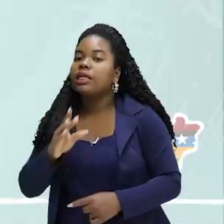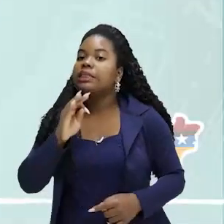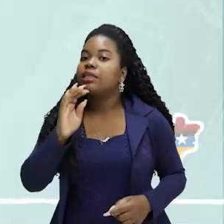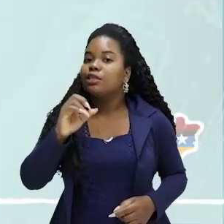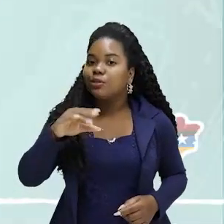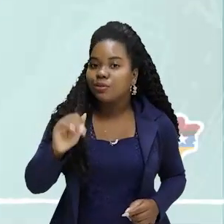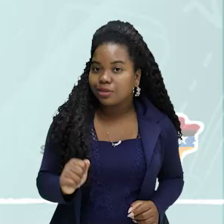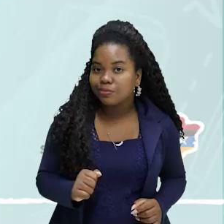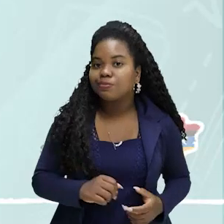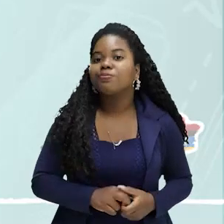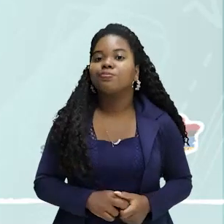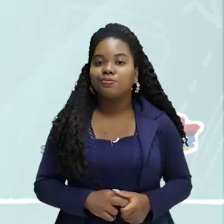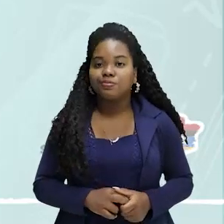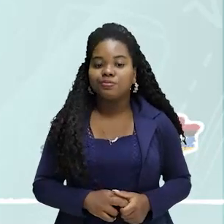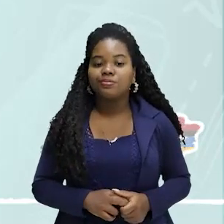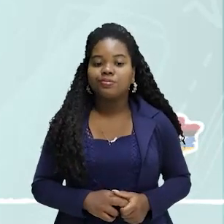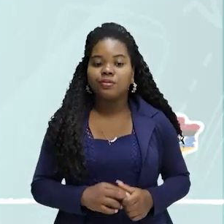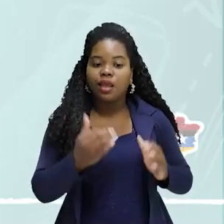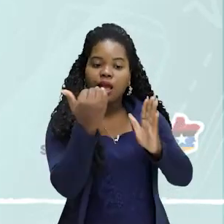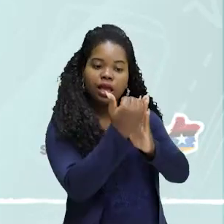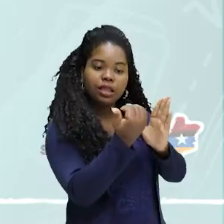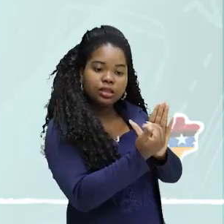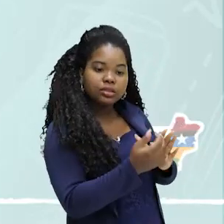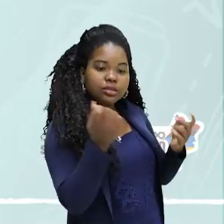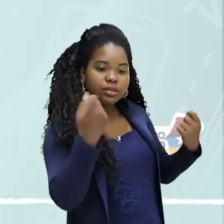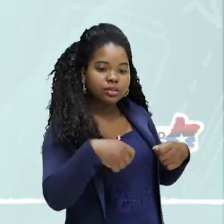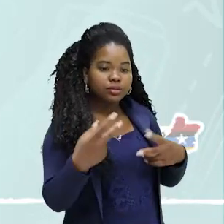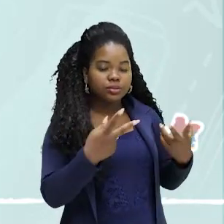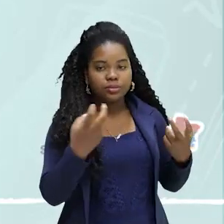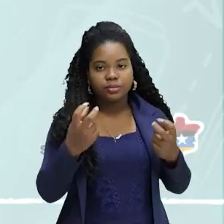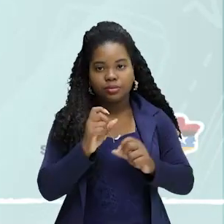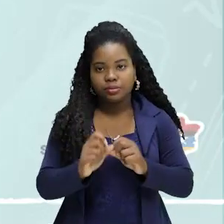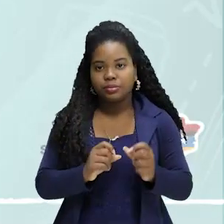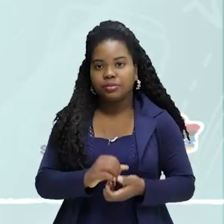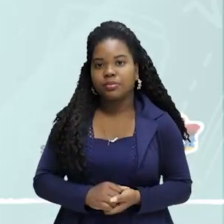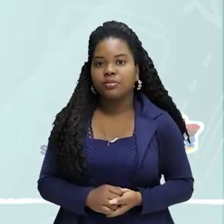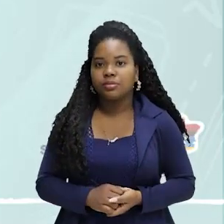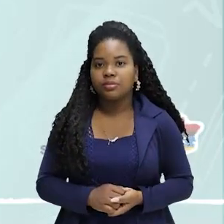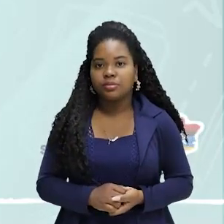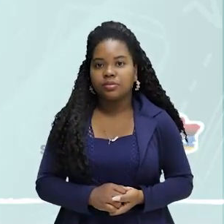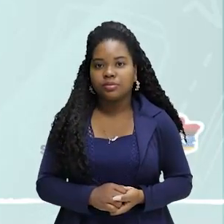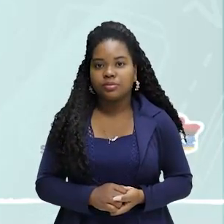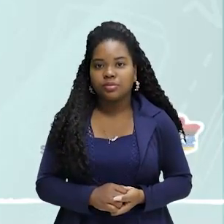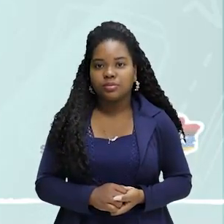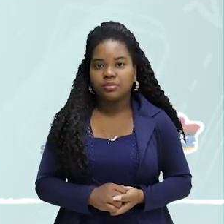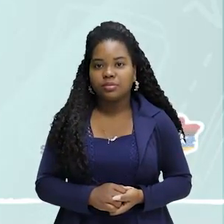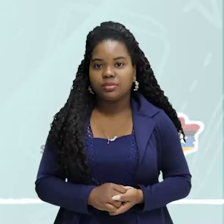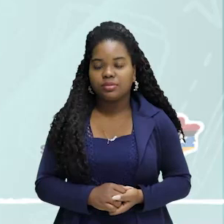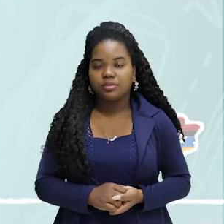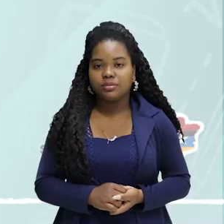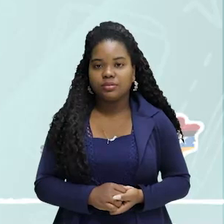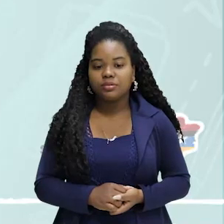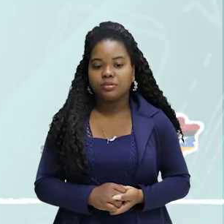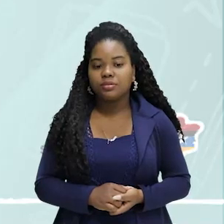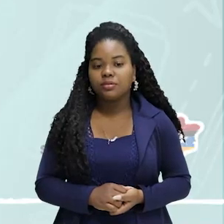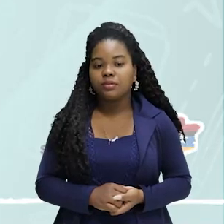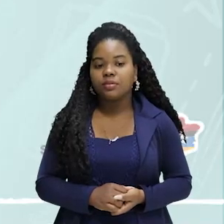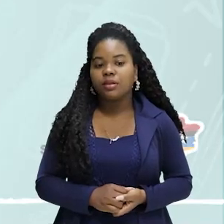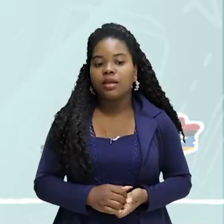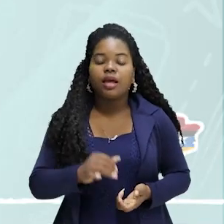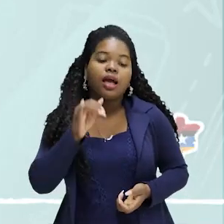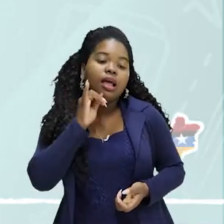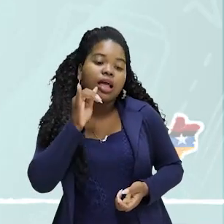A nomenclatura, eu consigo perceber. Vamos lá, você está numa questão do